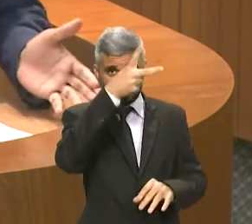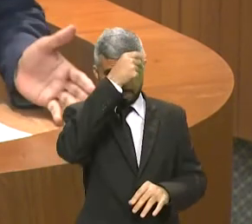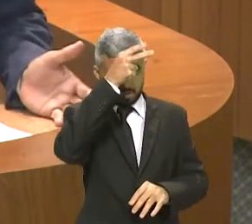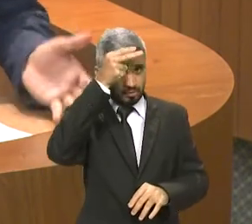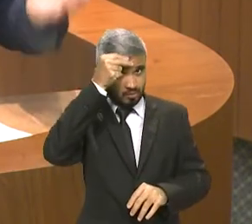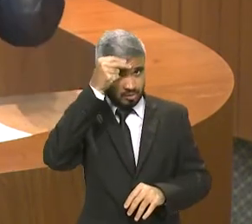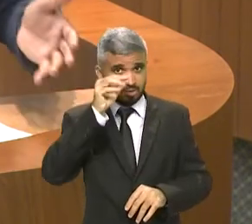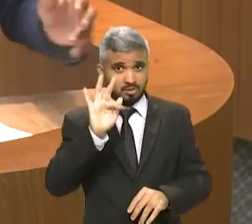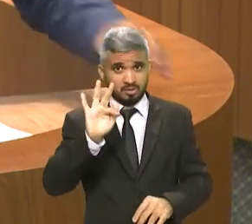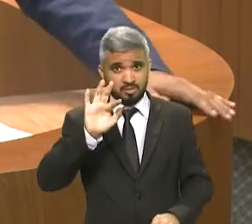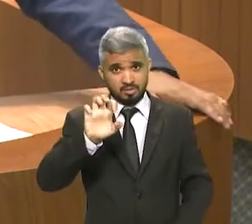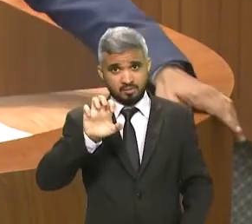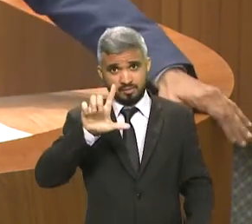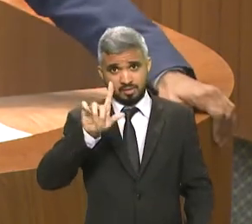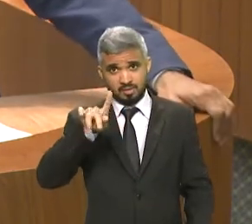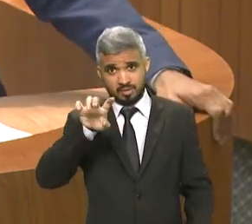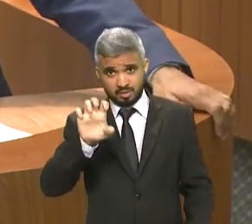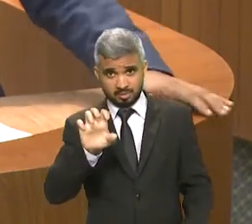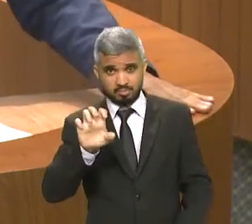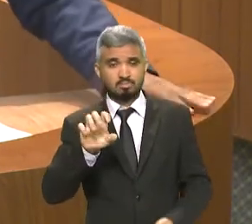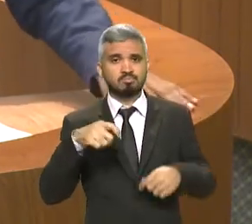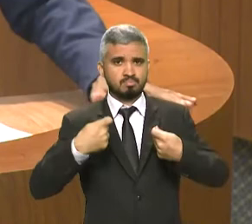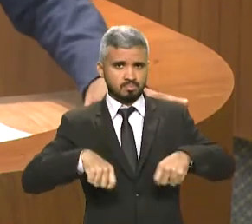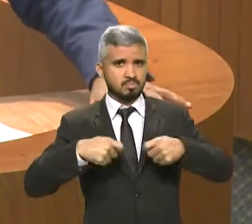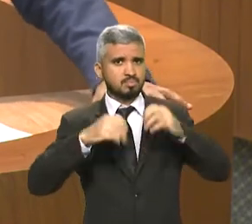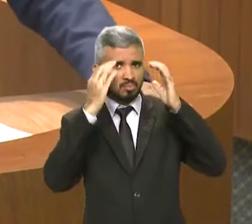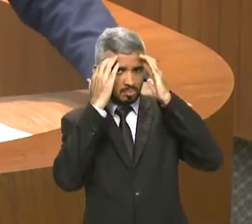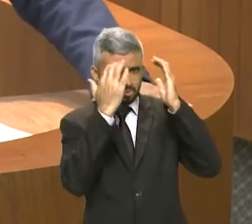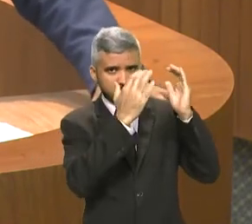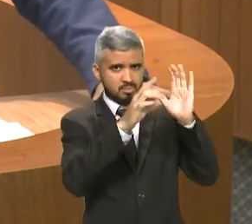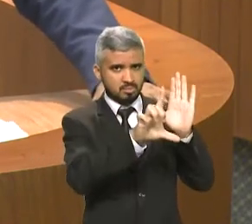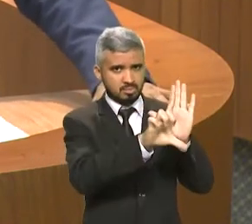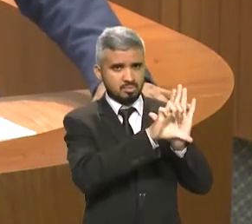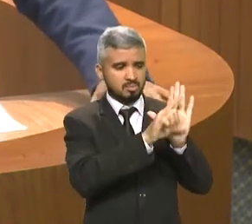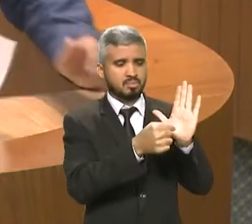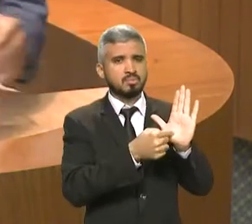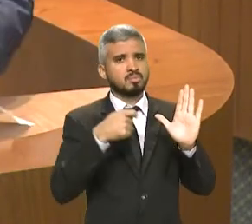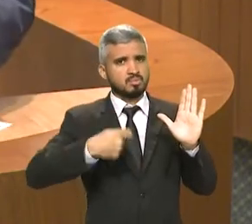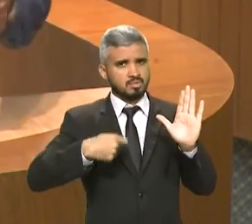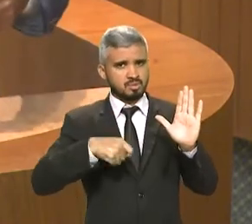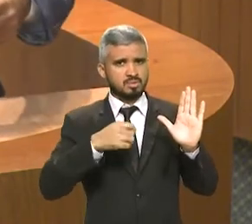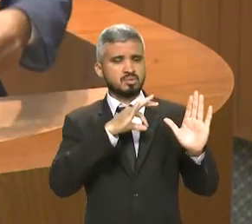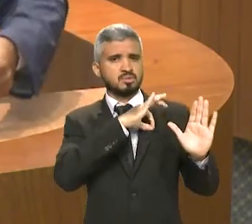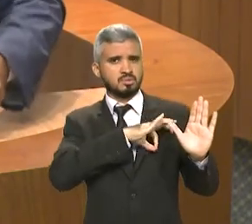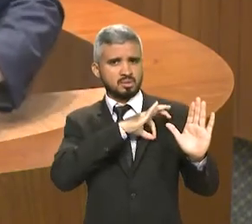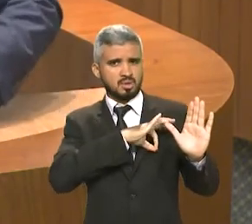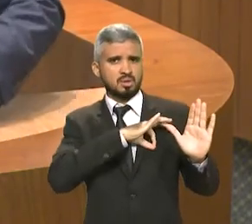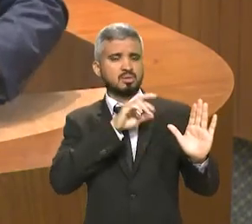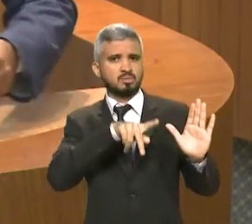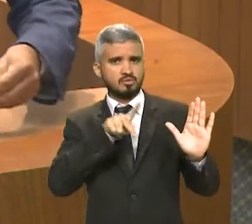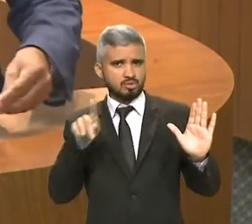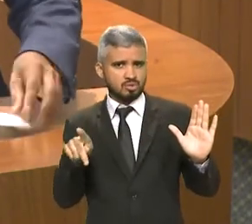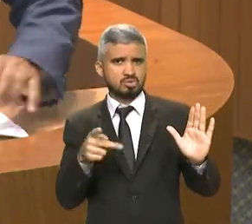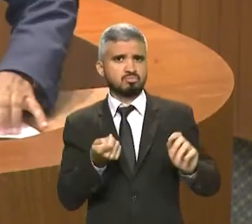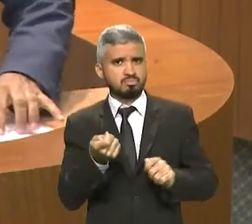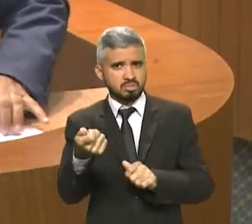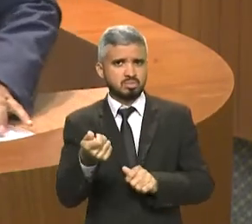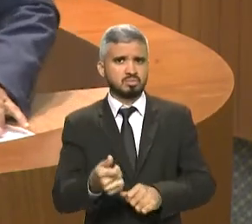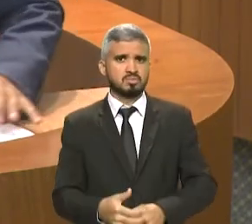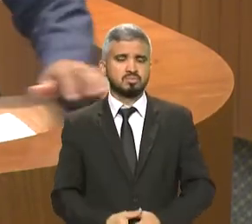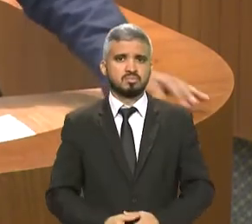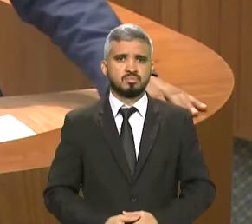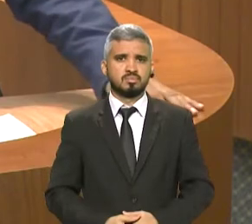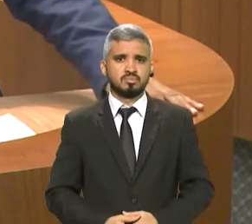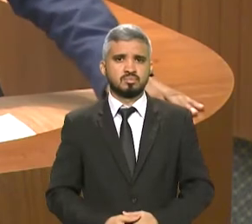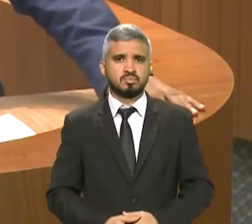que cumpra a lei e que possa conceder o ajuste e o rateio dos recursos Fundeb aos professores da cidade de Santa Inês.